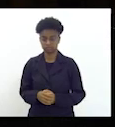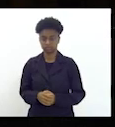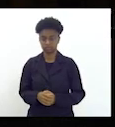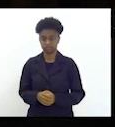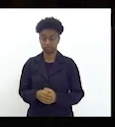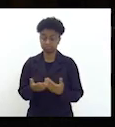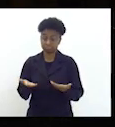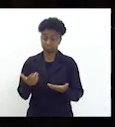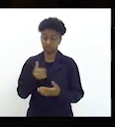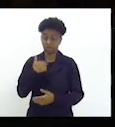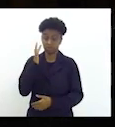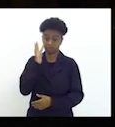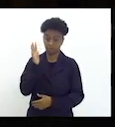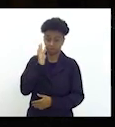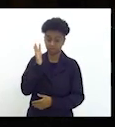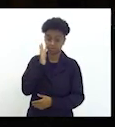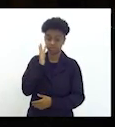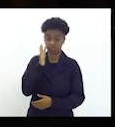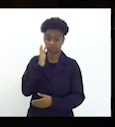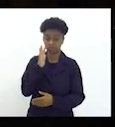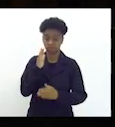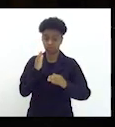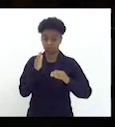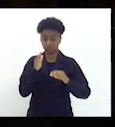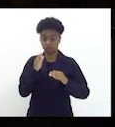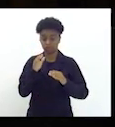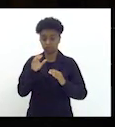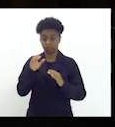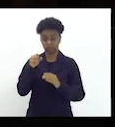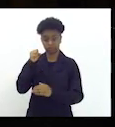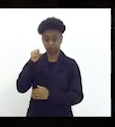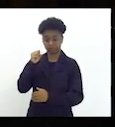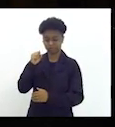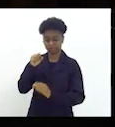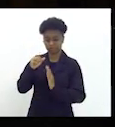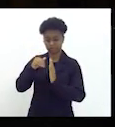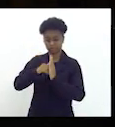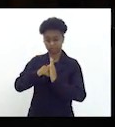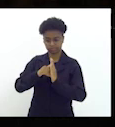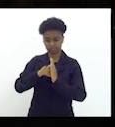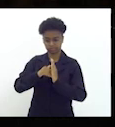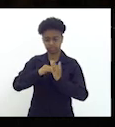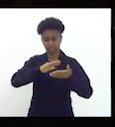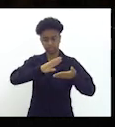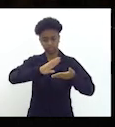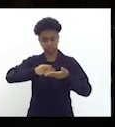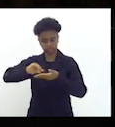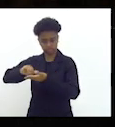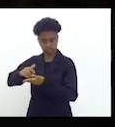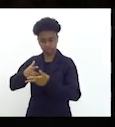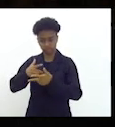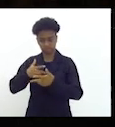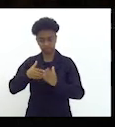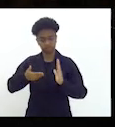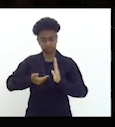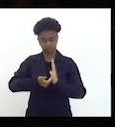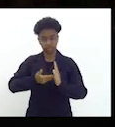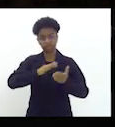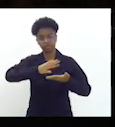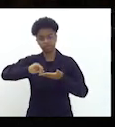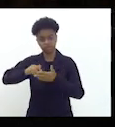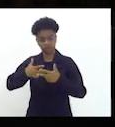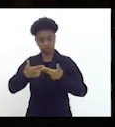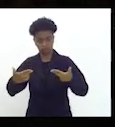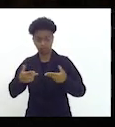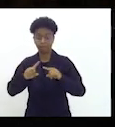que eu imagino que o Senado vai retirar muita coisa modificar muita coisa voltará a